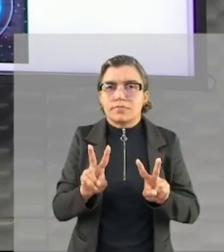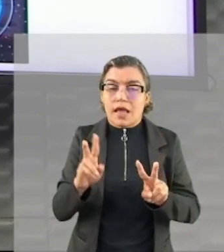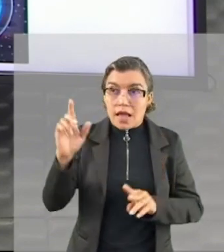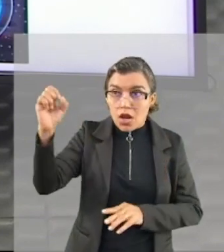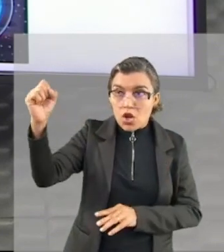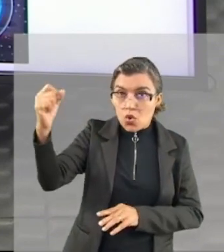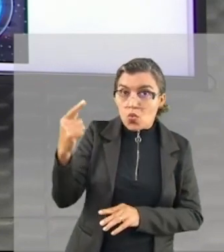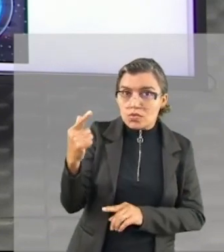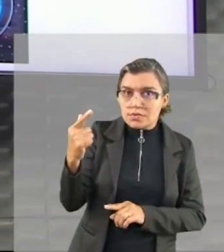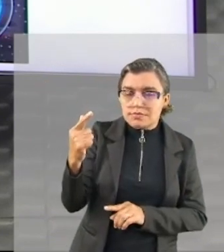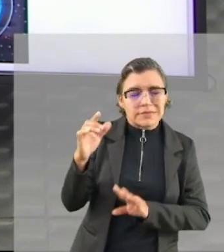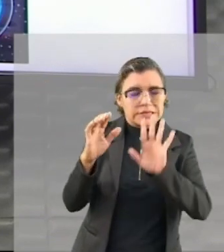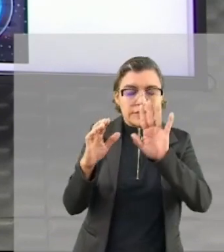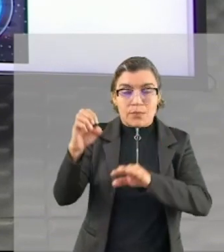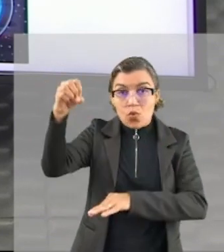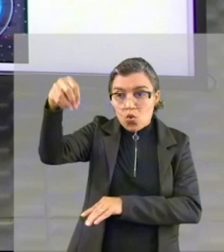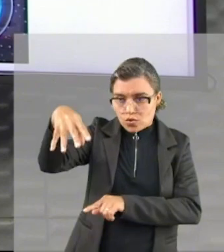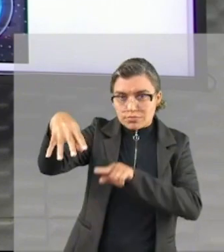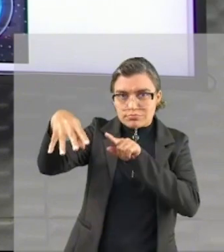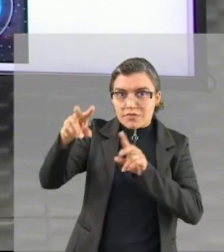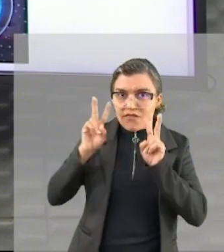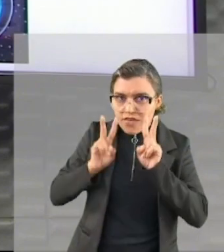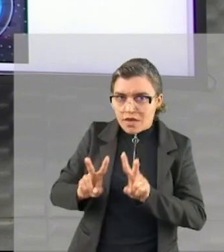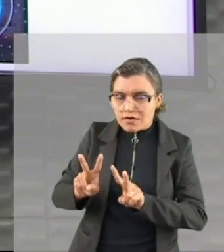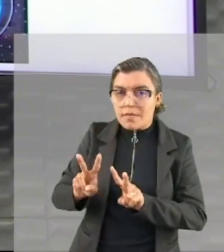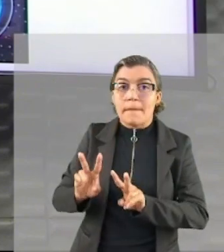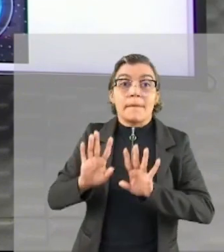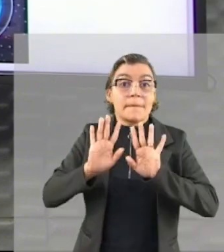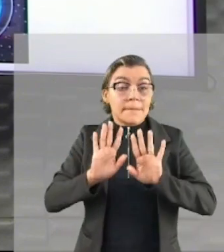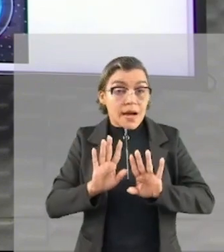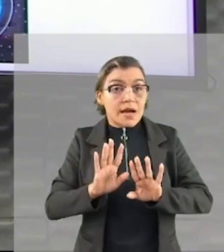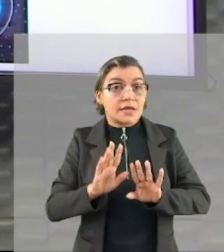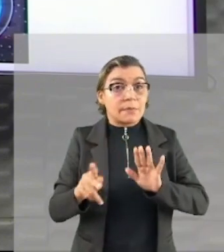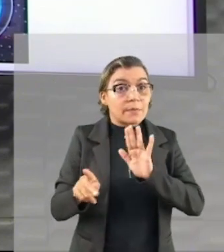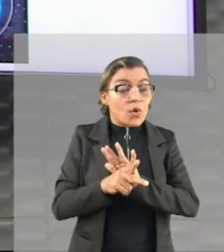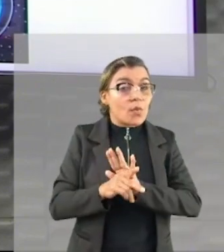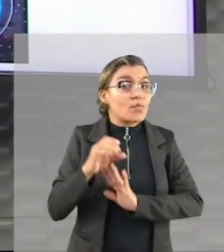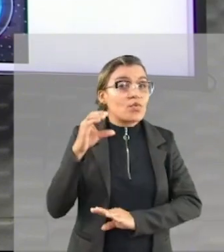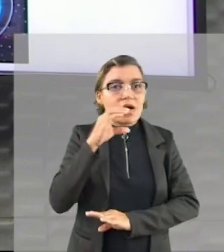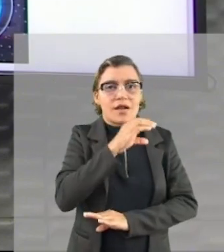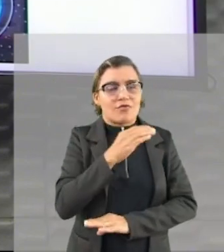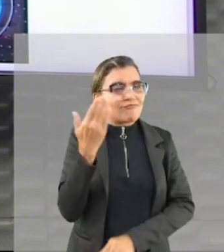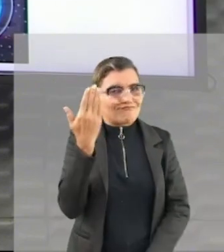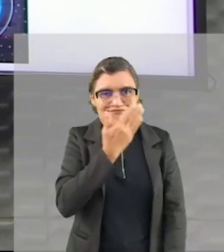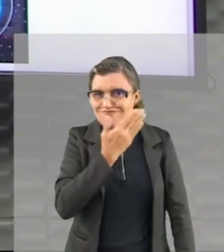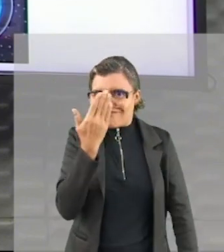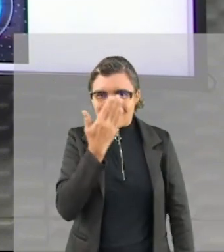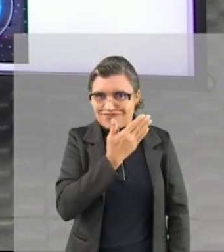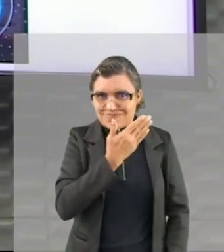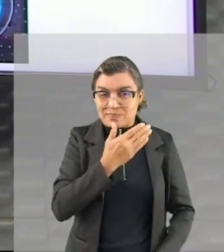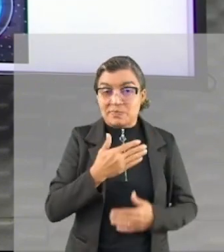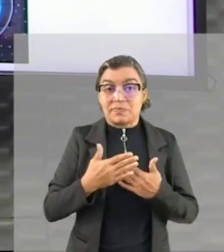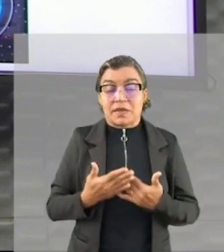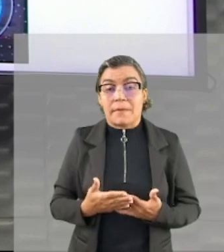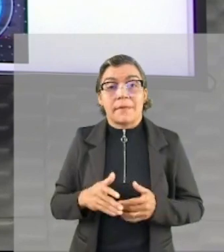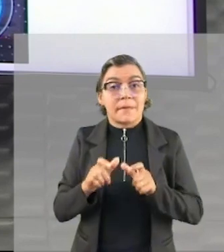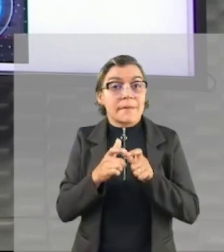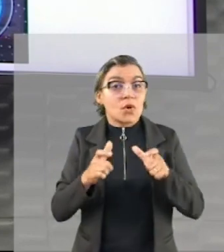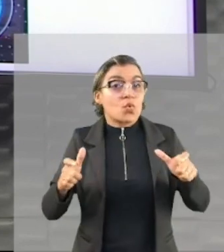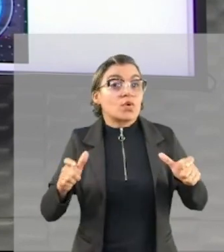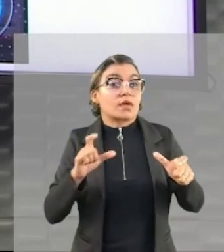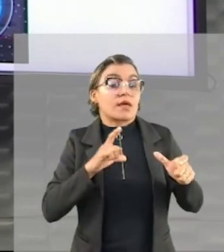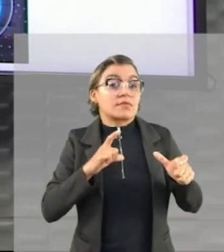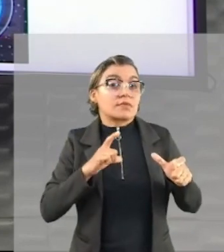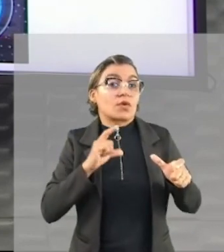luz. Mas essas radiações aqui do calor, a gente não consegue ver. A maioria delas são